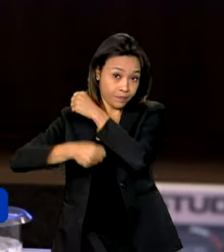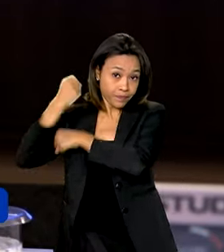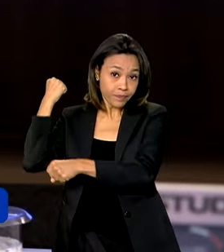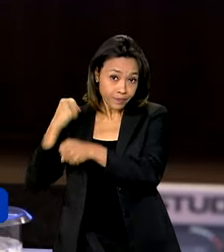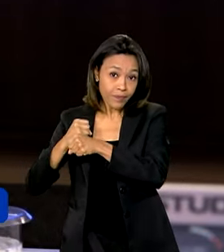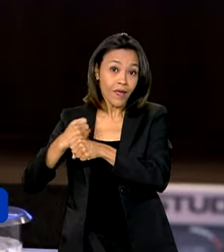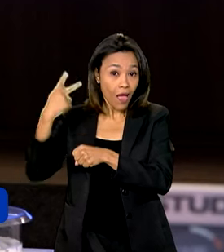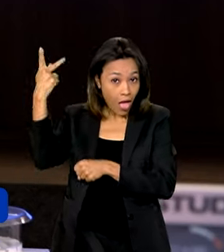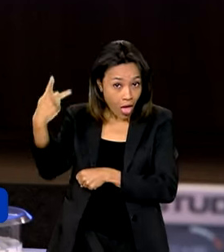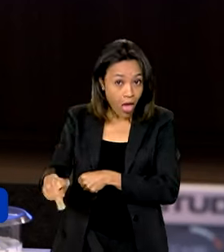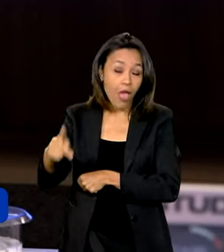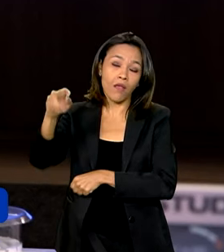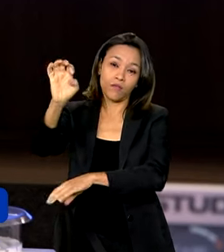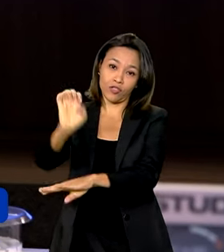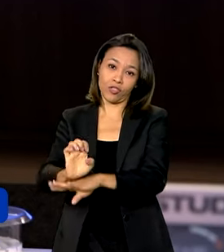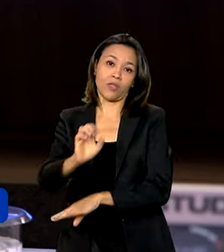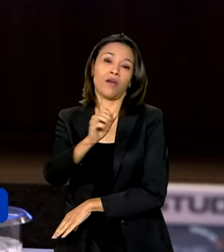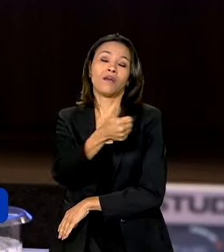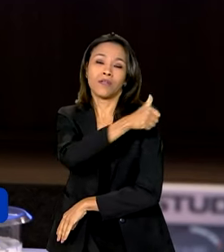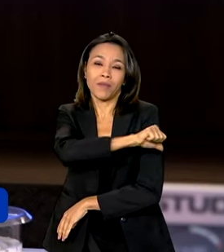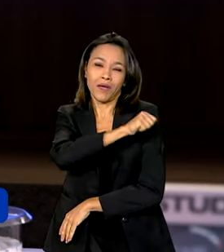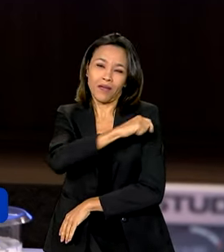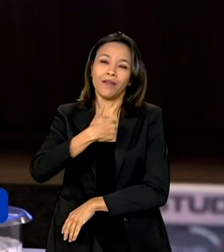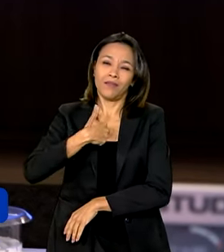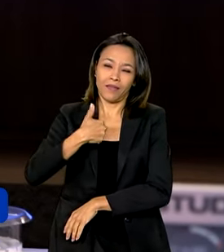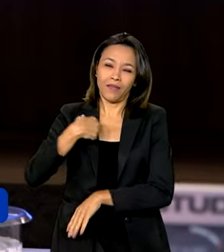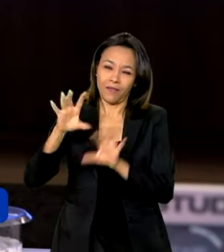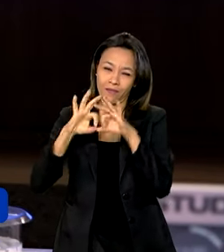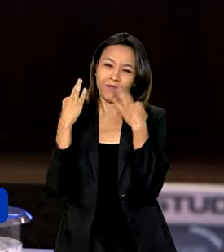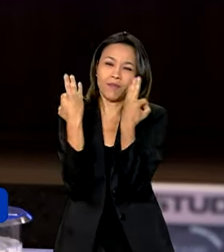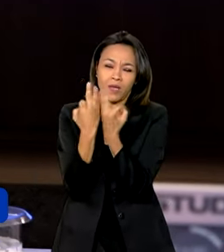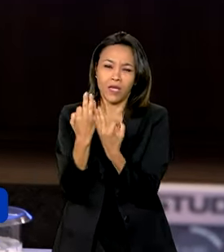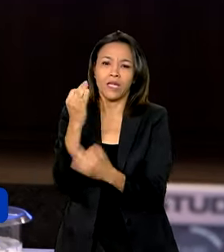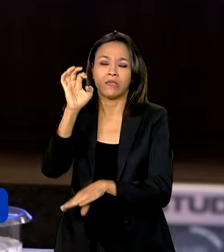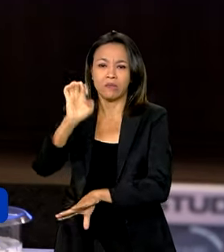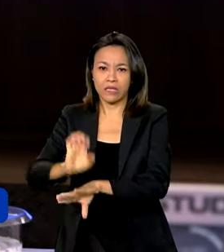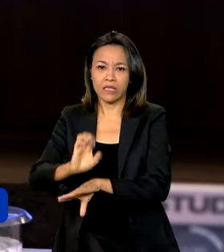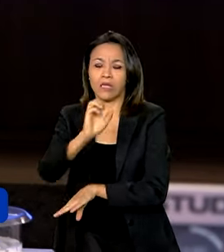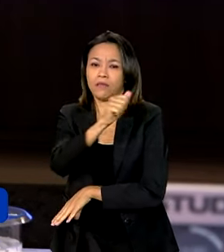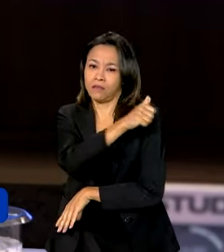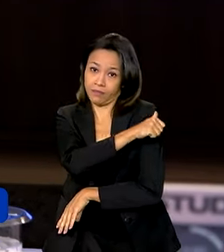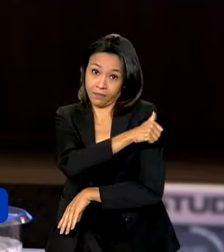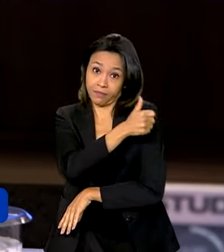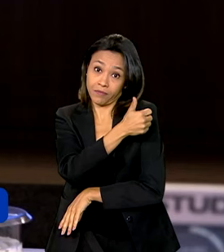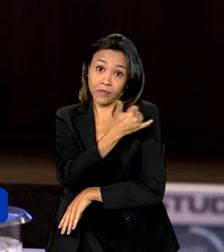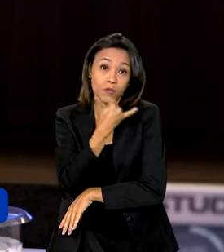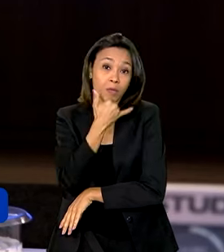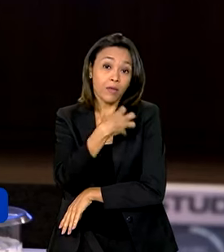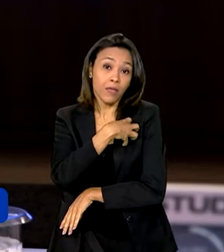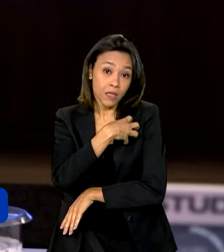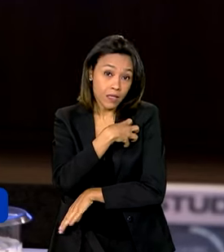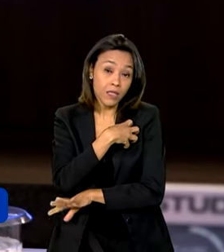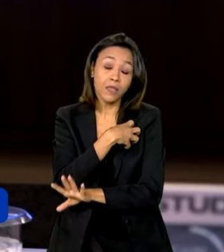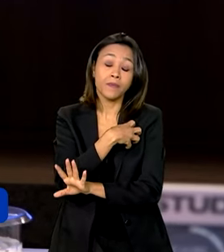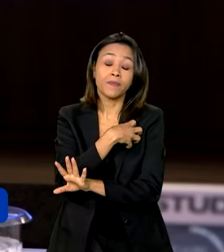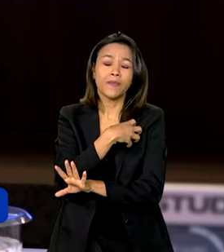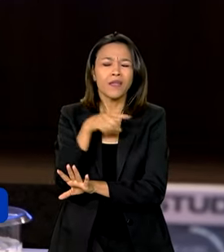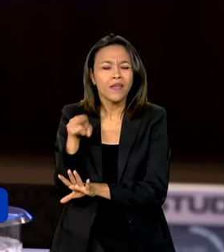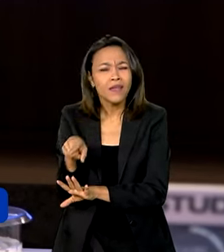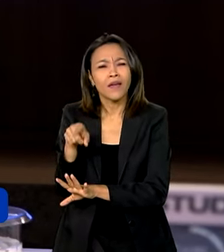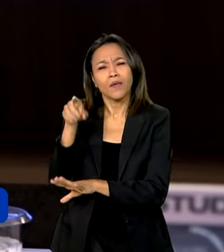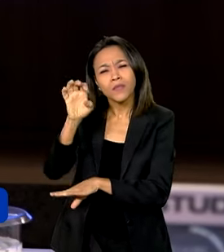Condeúba é então tenho raízes baianas e não é só isso né Bahia é um estado tão